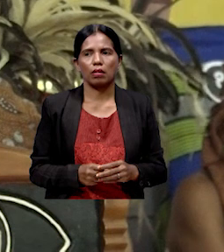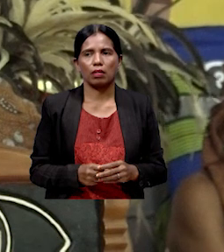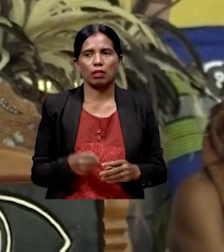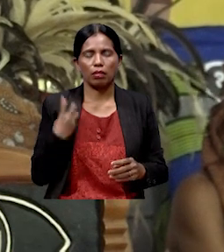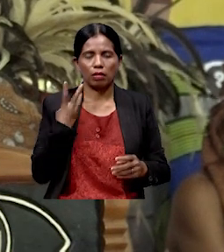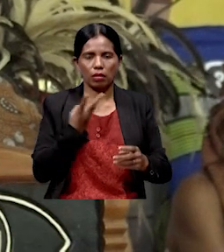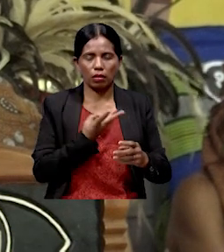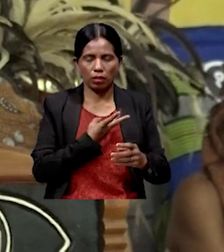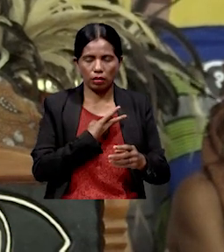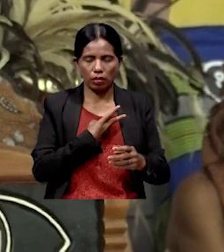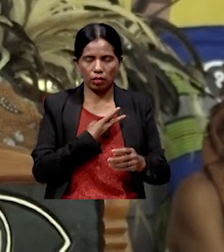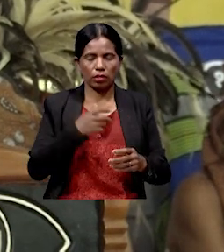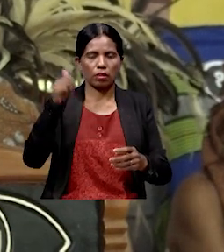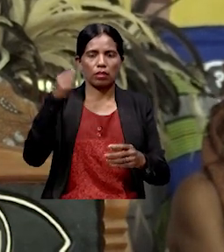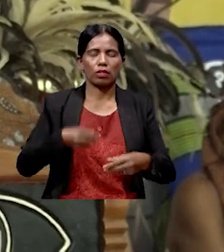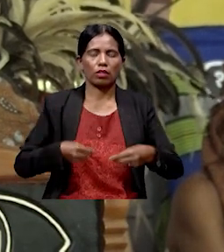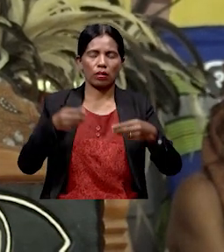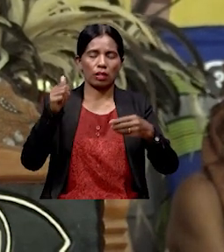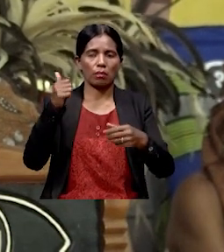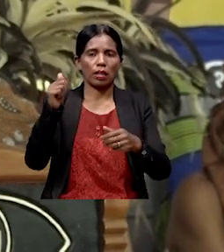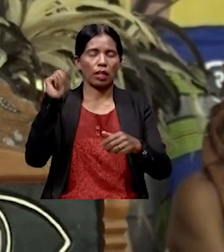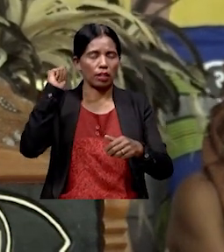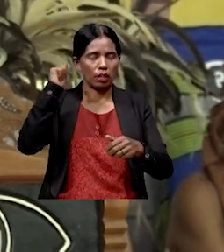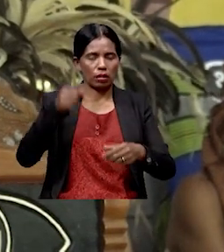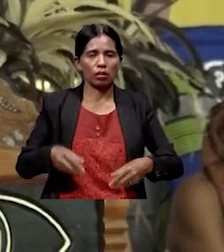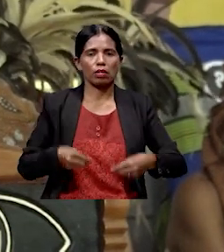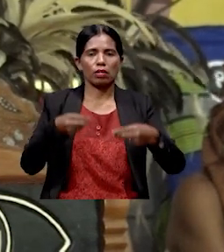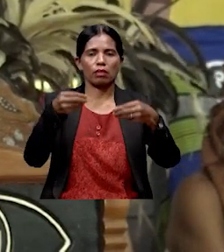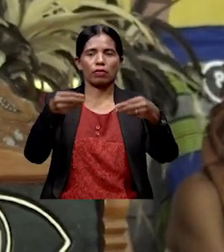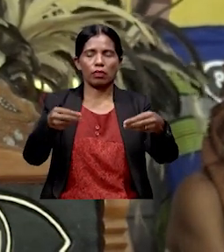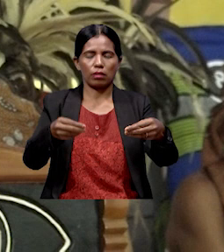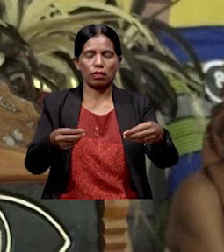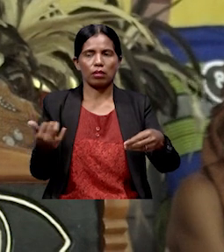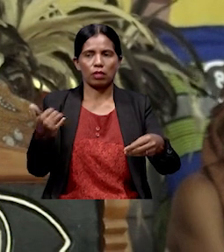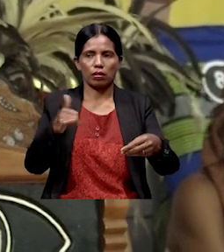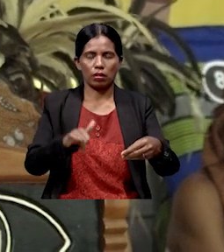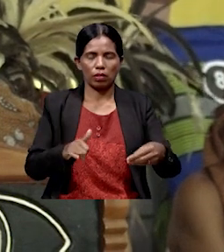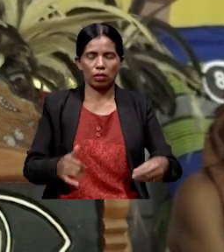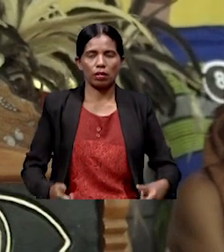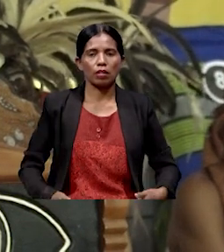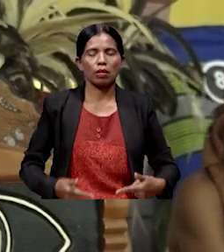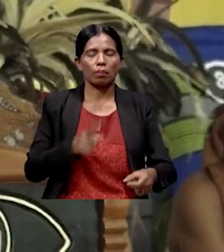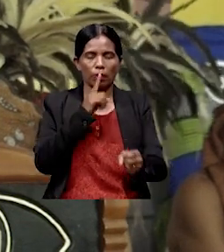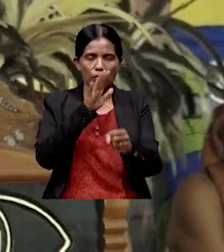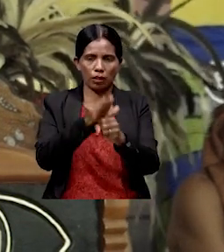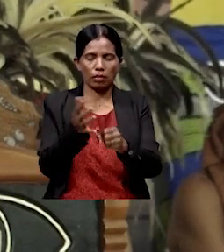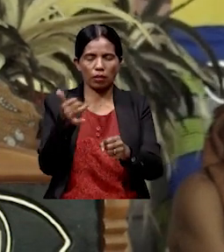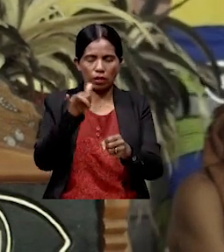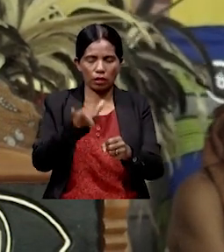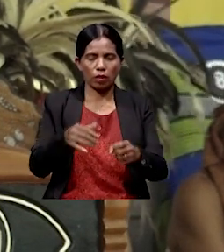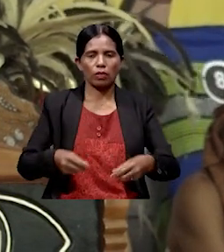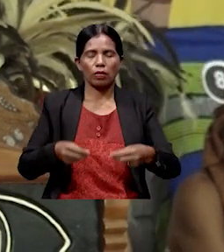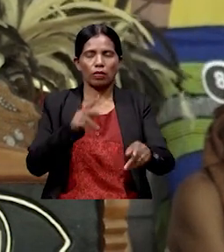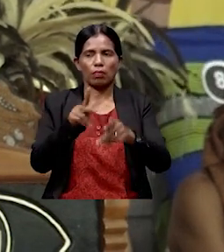Sira, se fosse a minha assinatura, o compromisso de leitura, para ir também com o Toma, para o